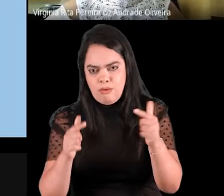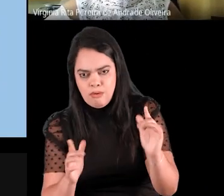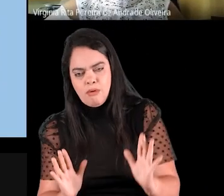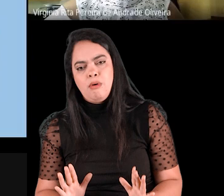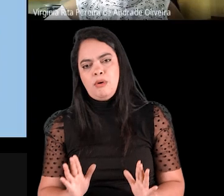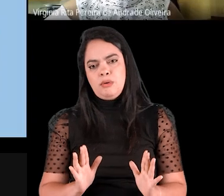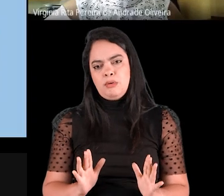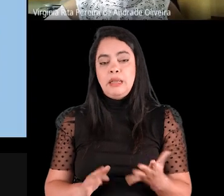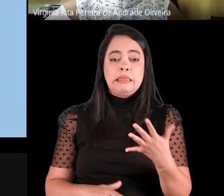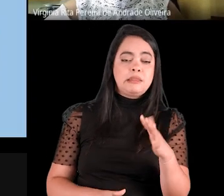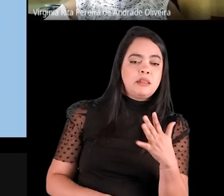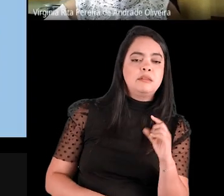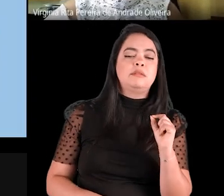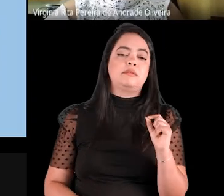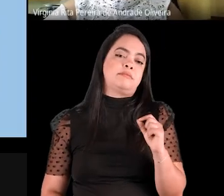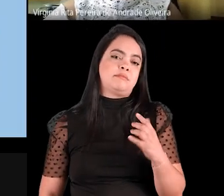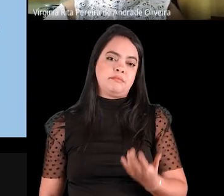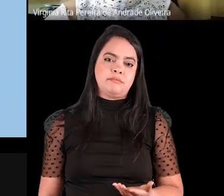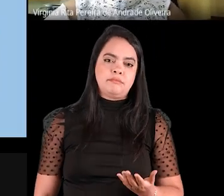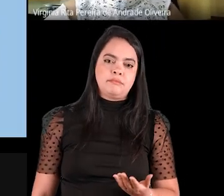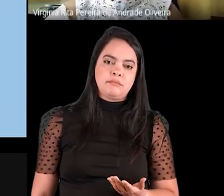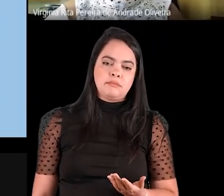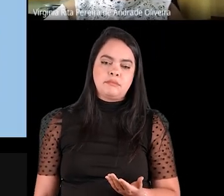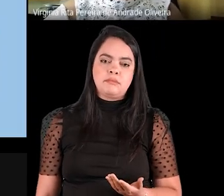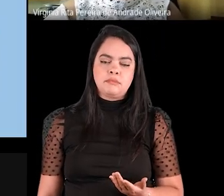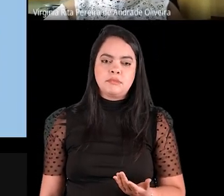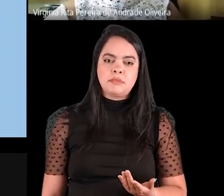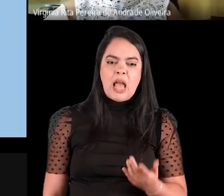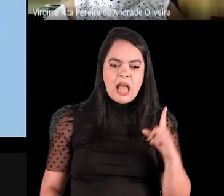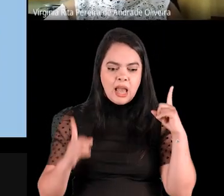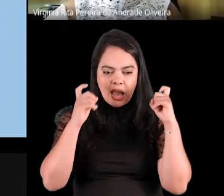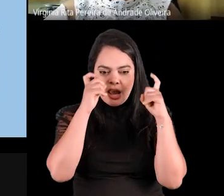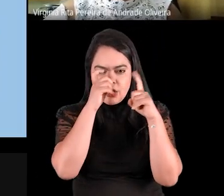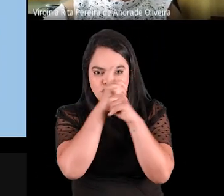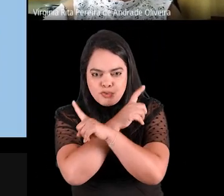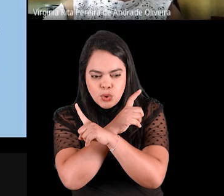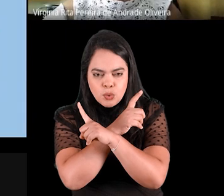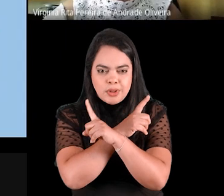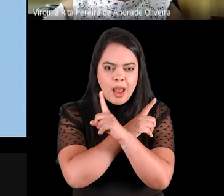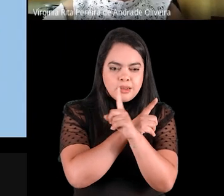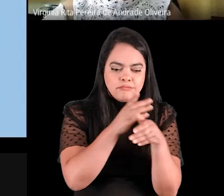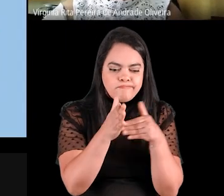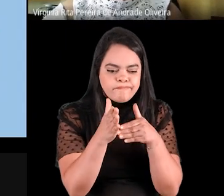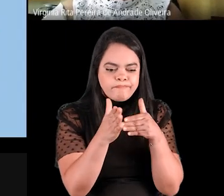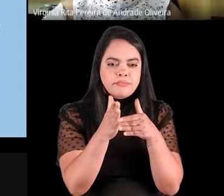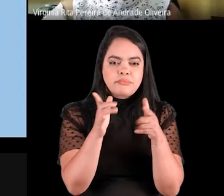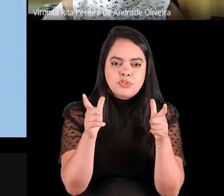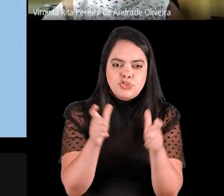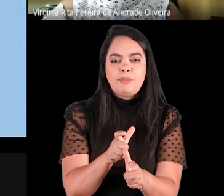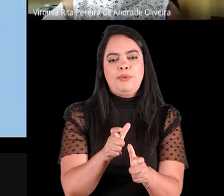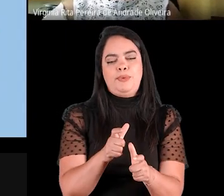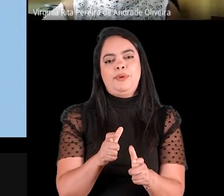talvez eu vá minimizar as dificuldades que essa pessoa encontra. E para